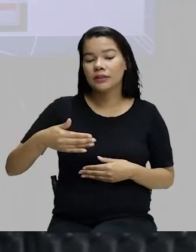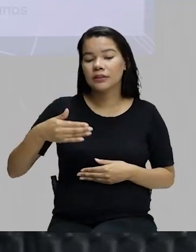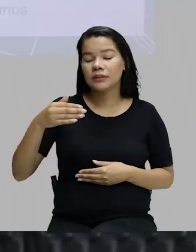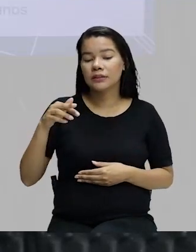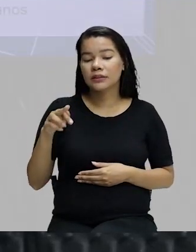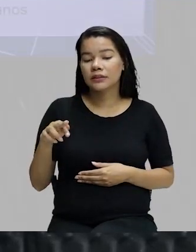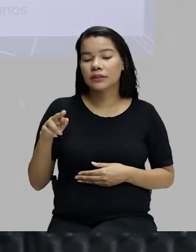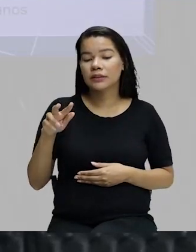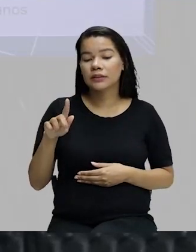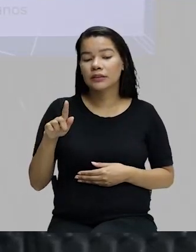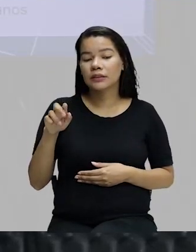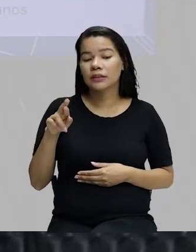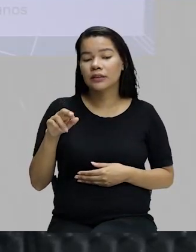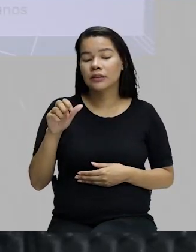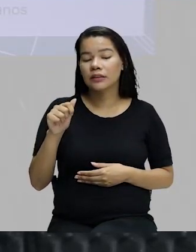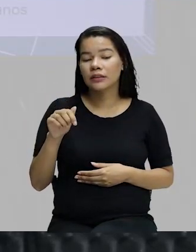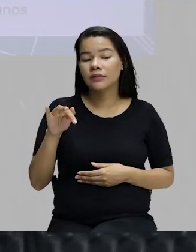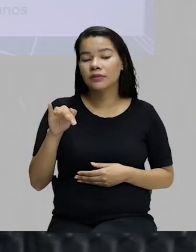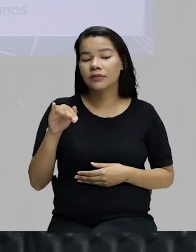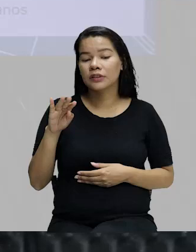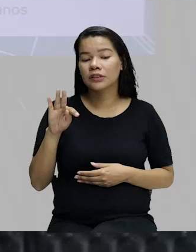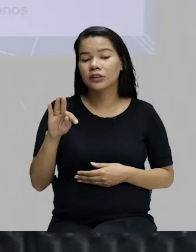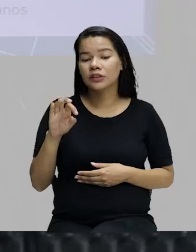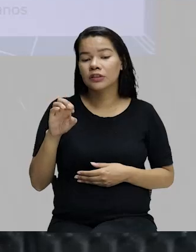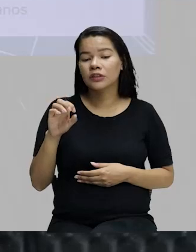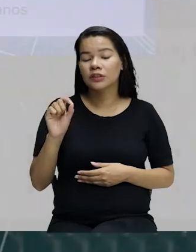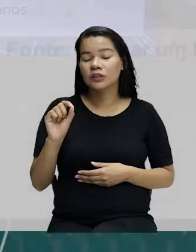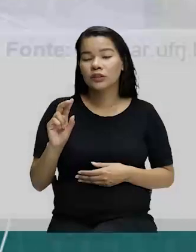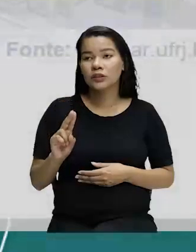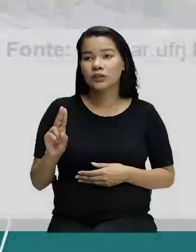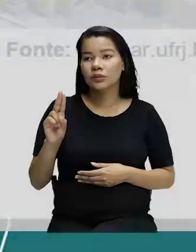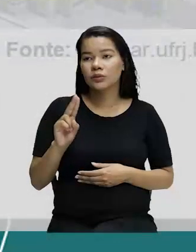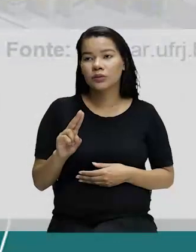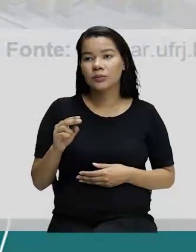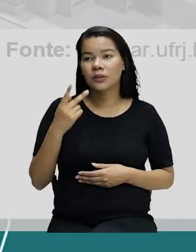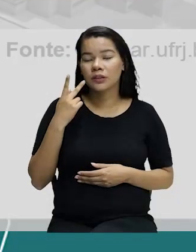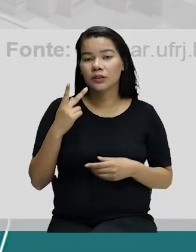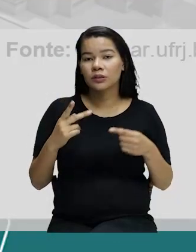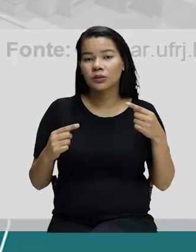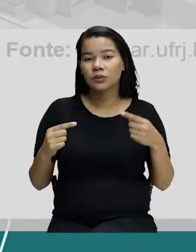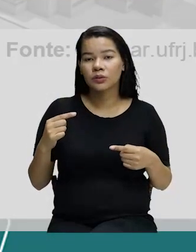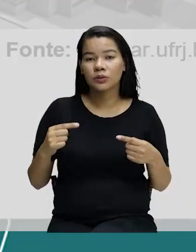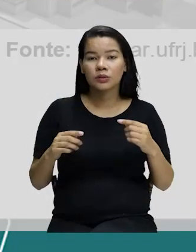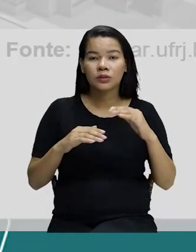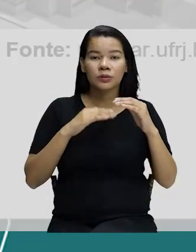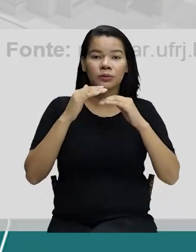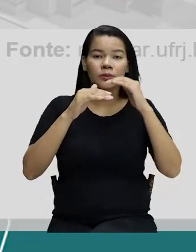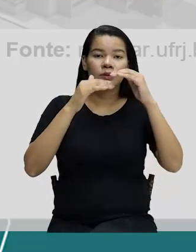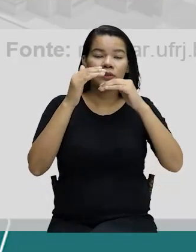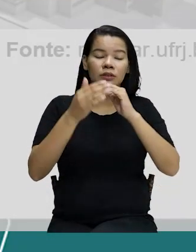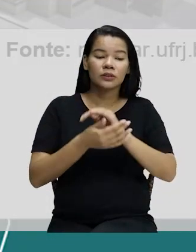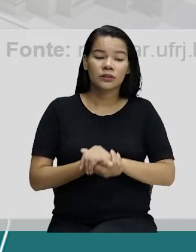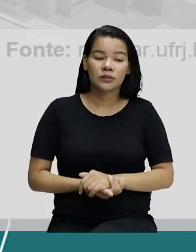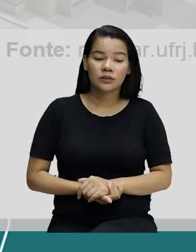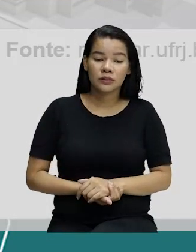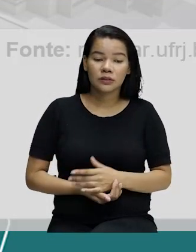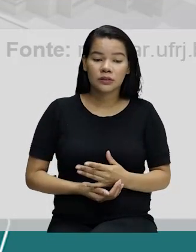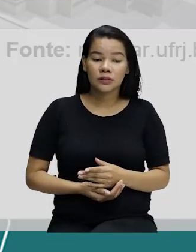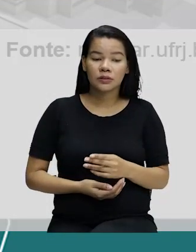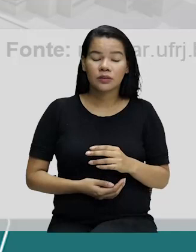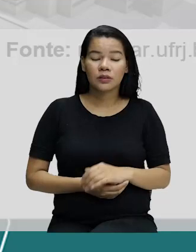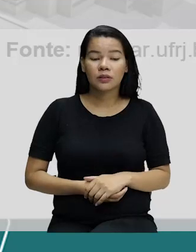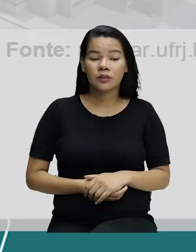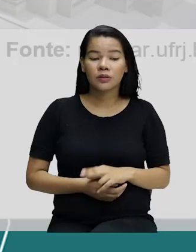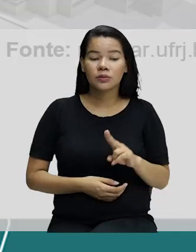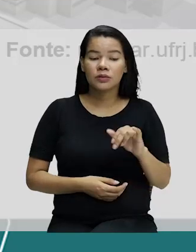reator ele utiliza o grafite para moderar, para controlar esse processo. Então, a usina de